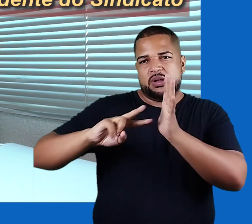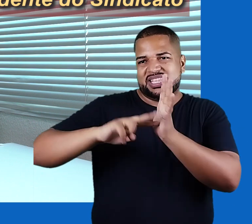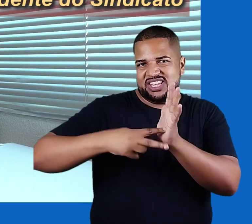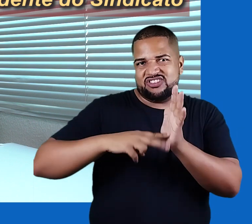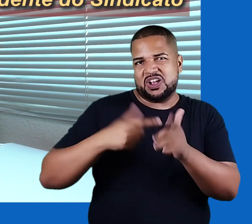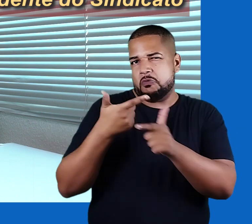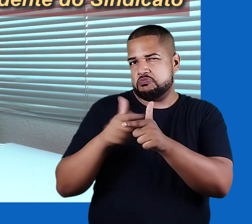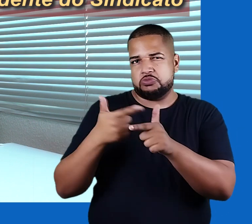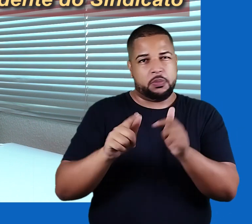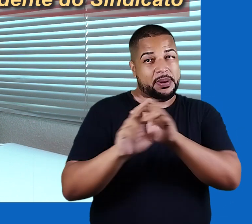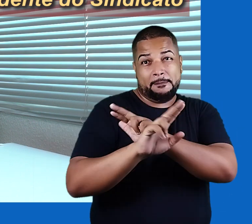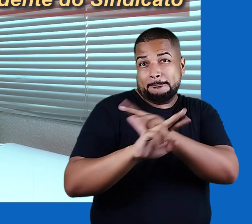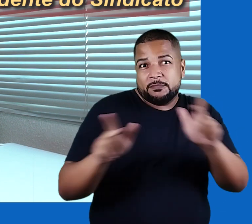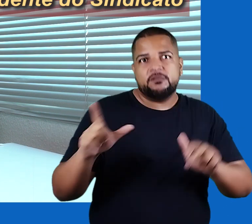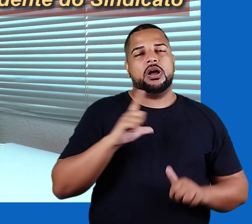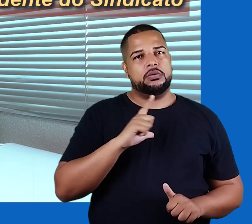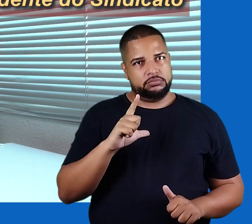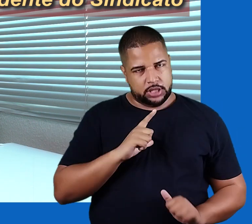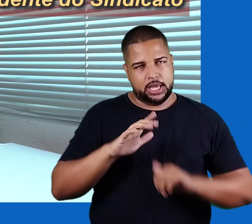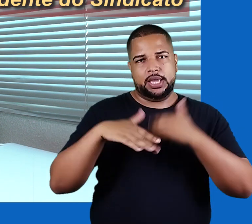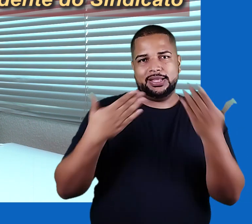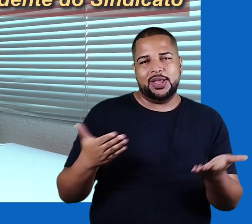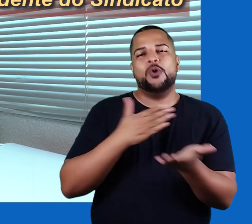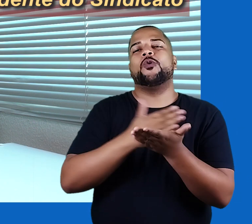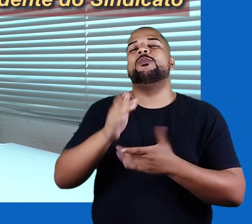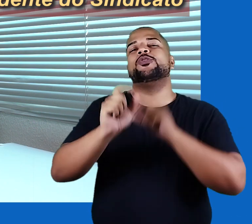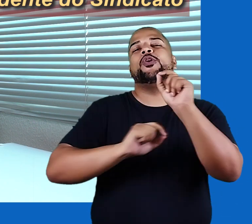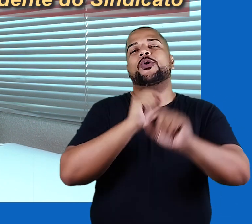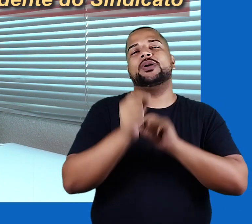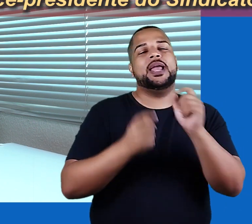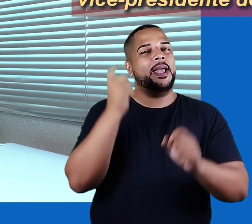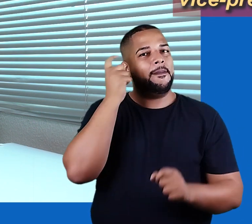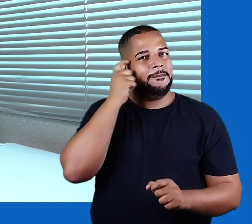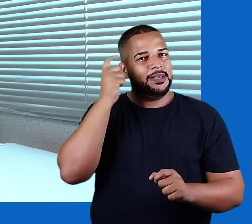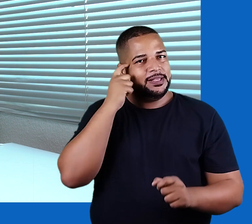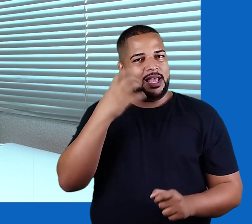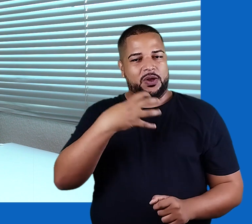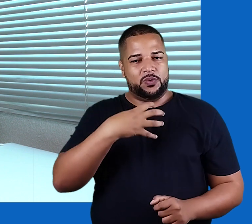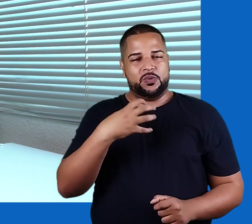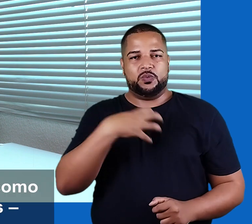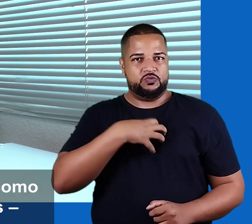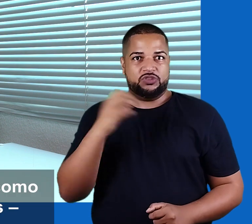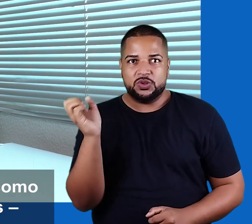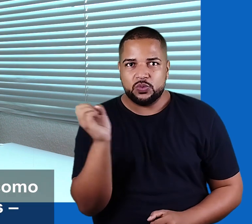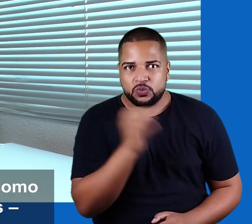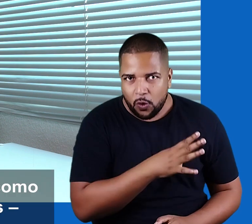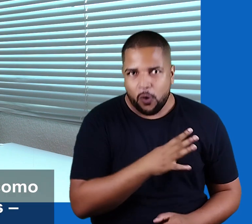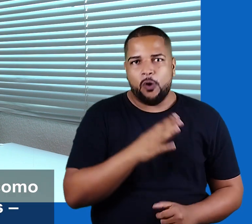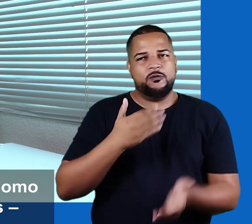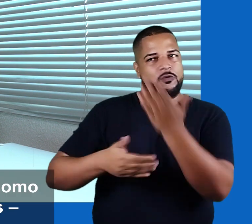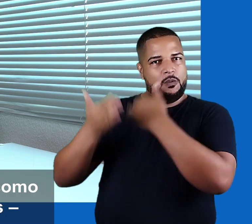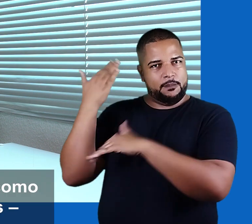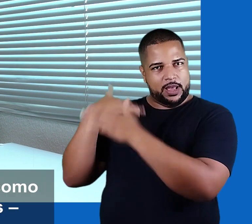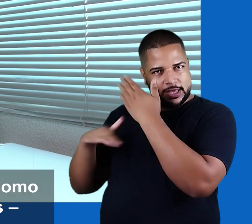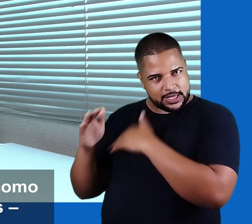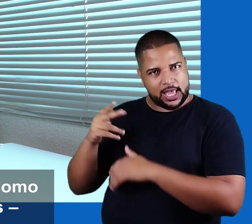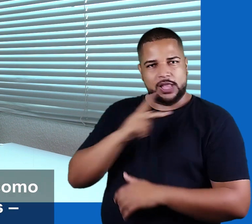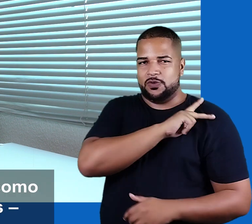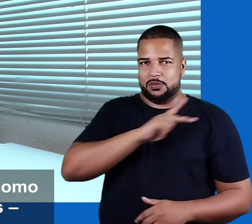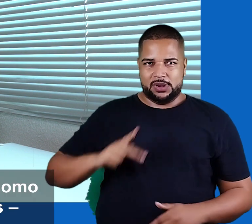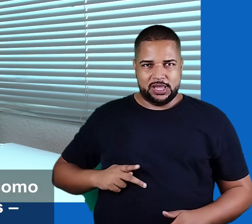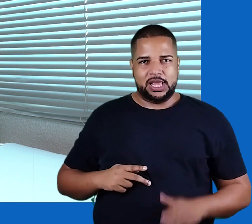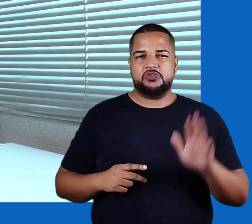era todo aniquilado e começou a retomada na região do ABC, inclusive o presidente Lula na época como presidente do